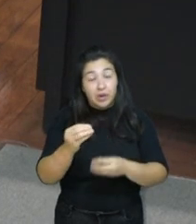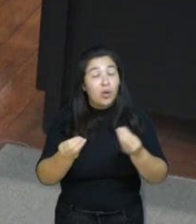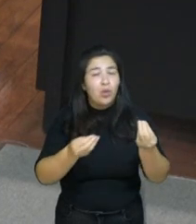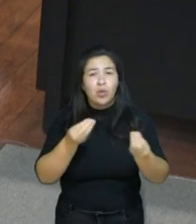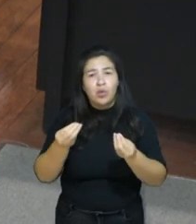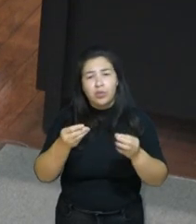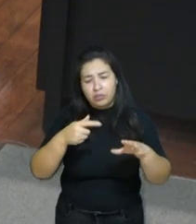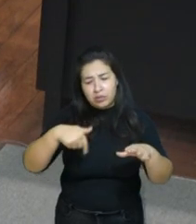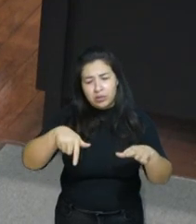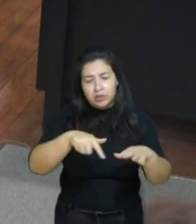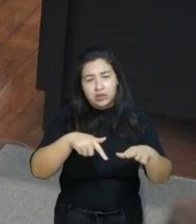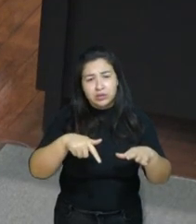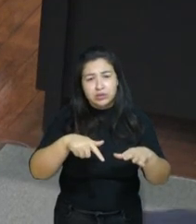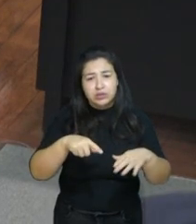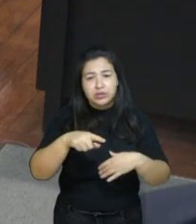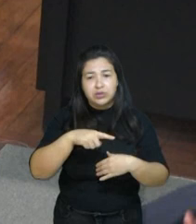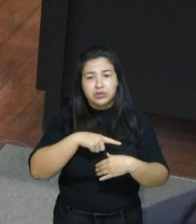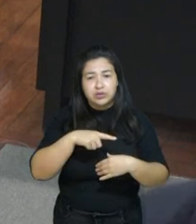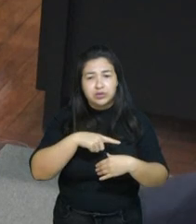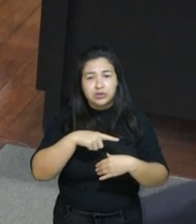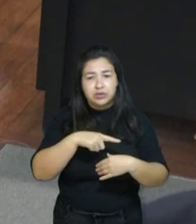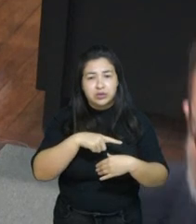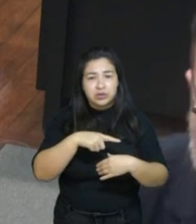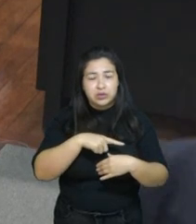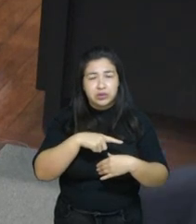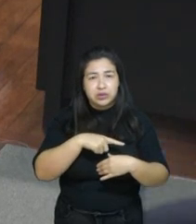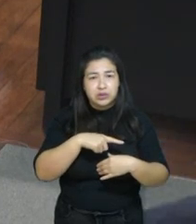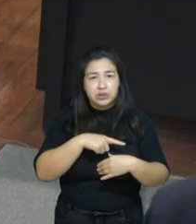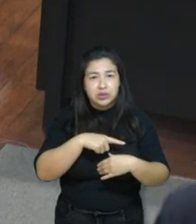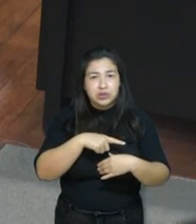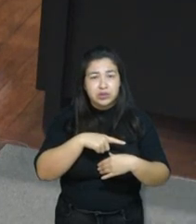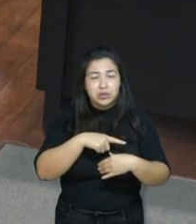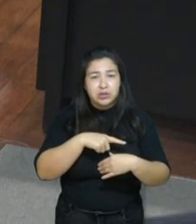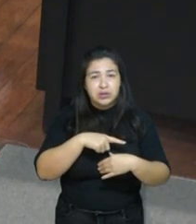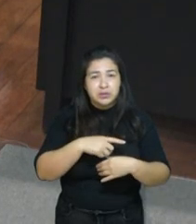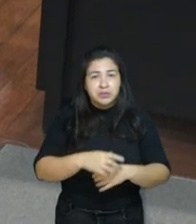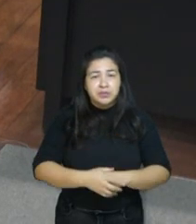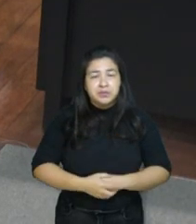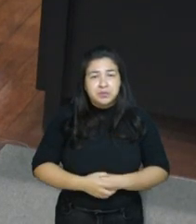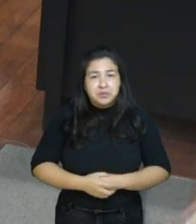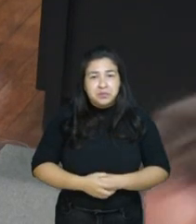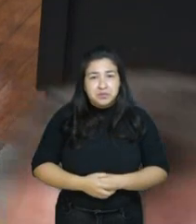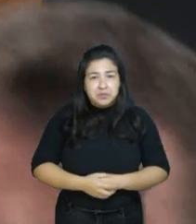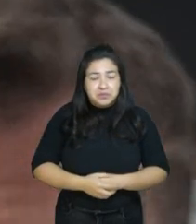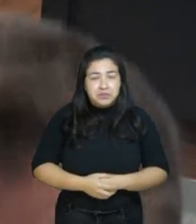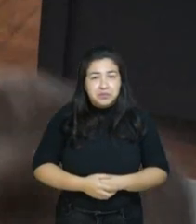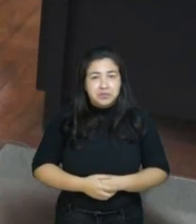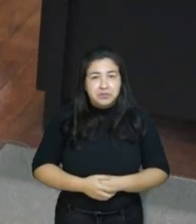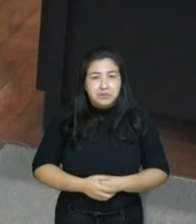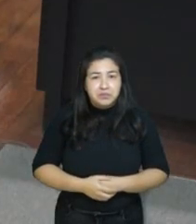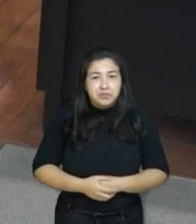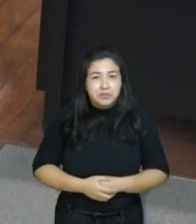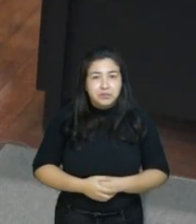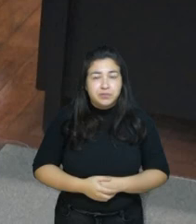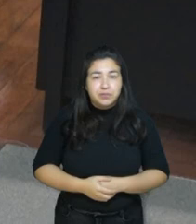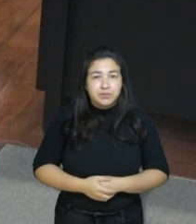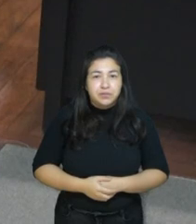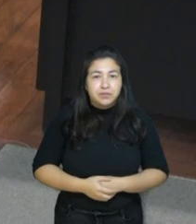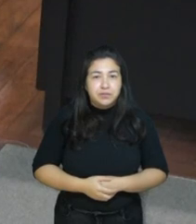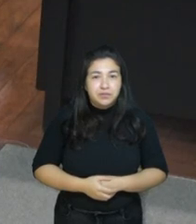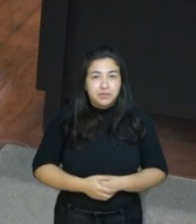a gente está com um problema. Tá? Então, vamos lá. Então,